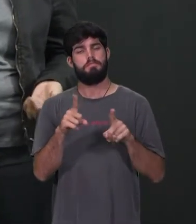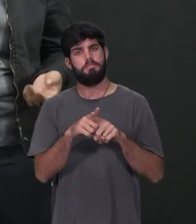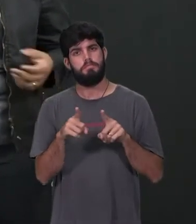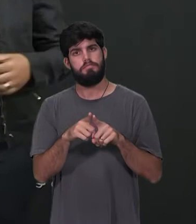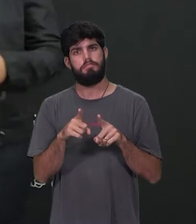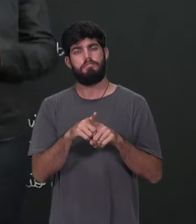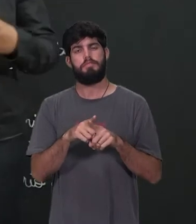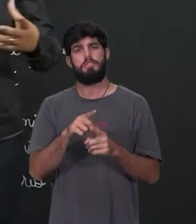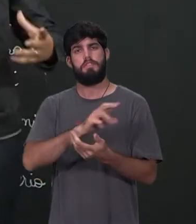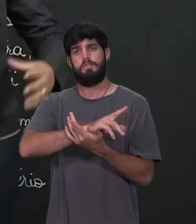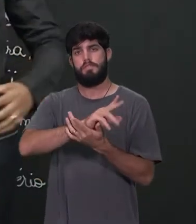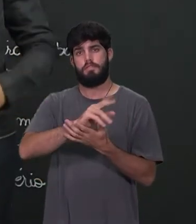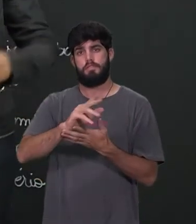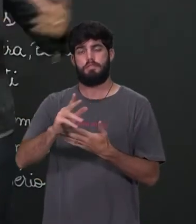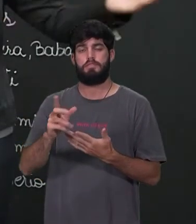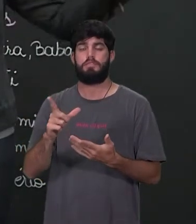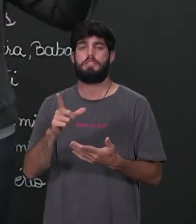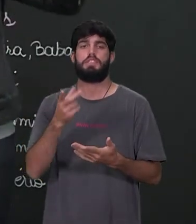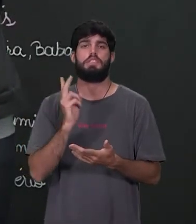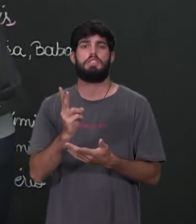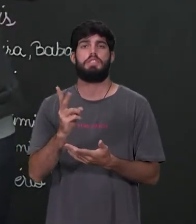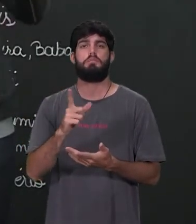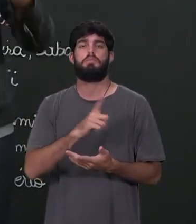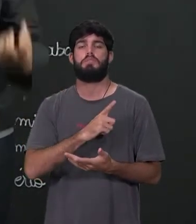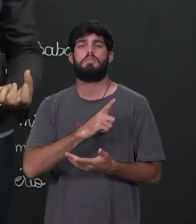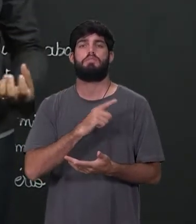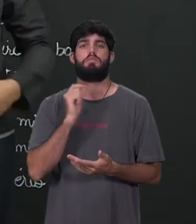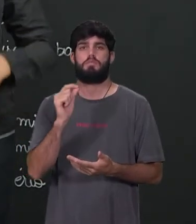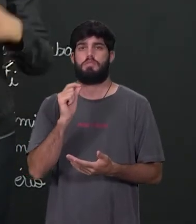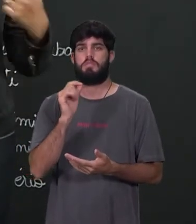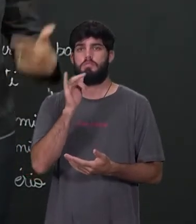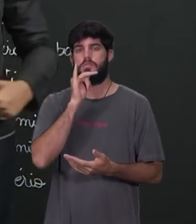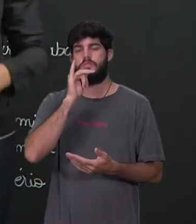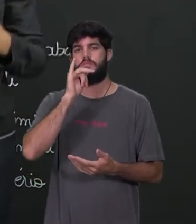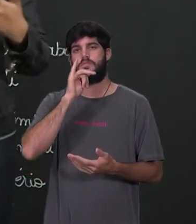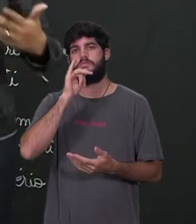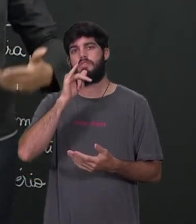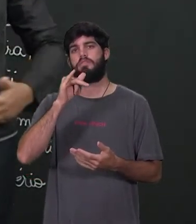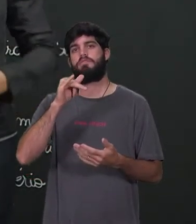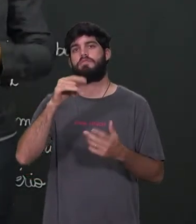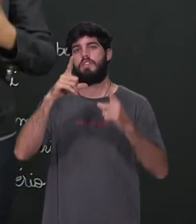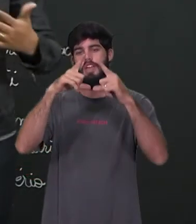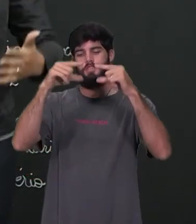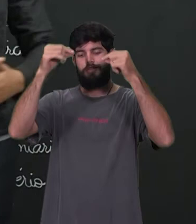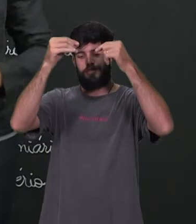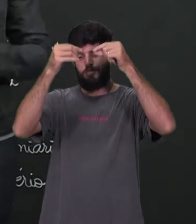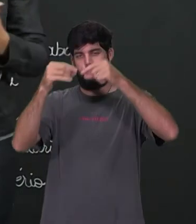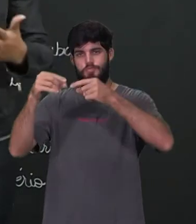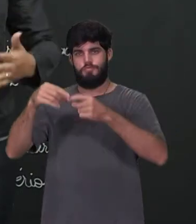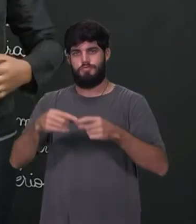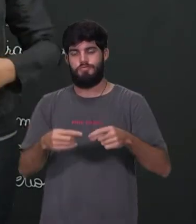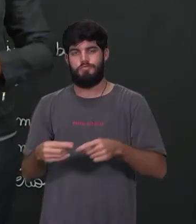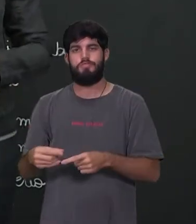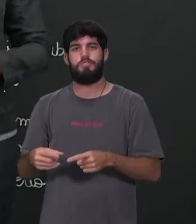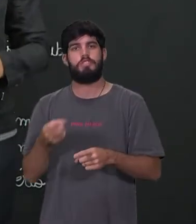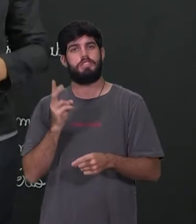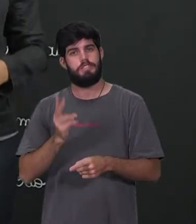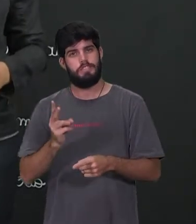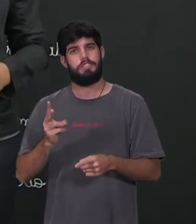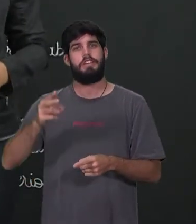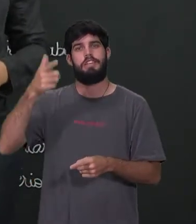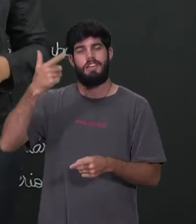quantidade de vegetação, está sempre tendo uma queda dessas folhas e uma renovação, um ciclo orgânico